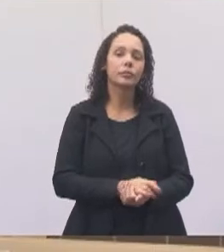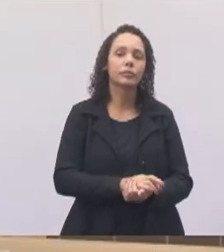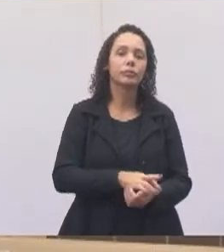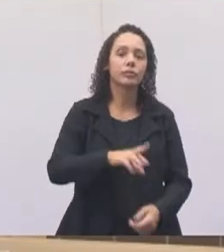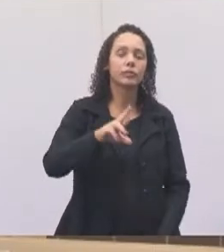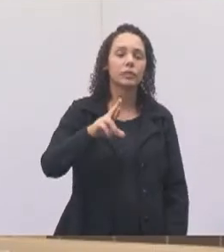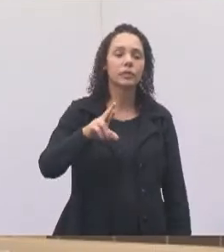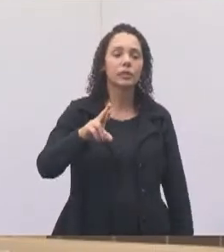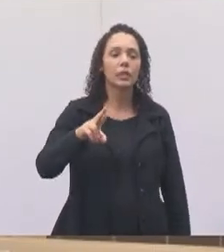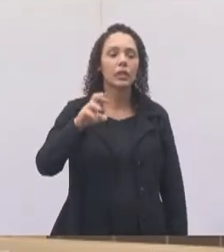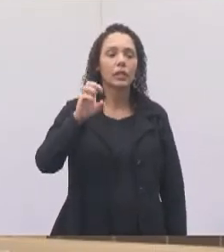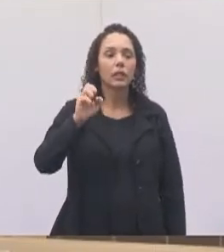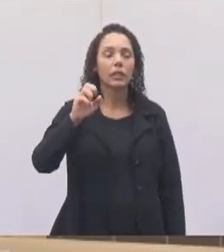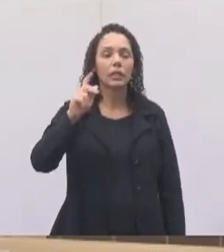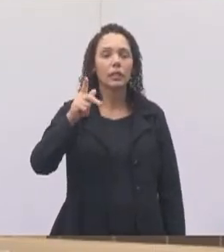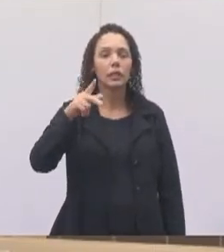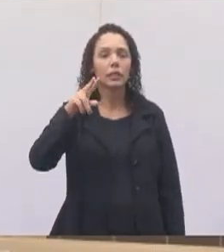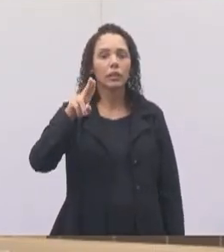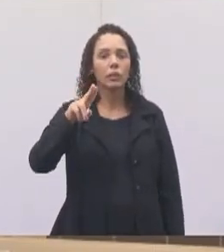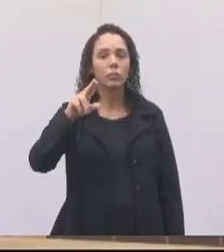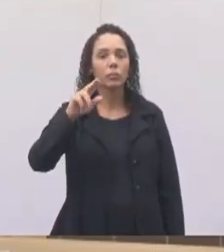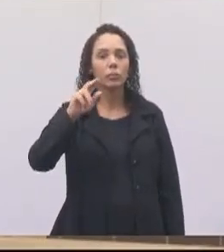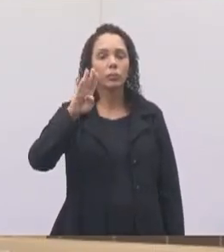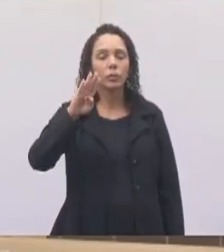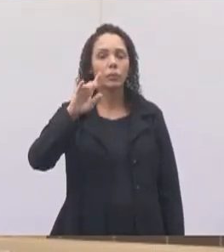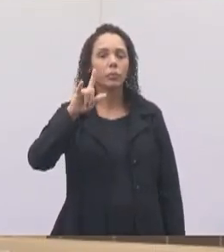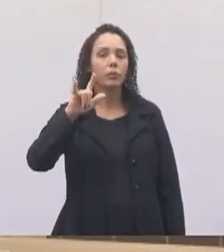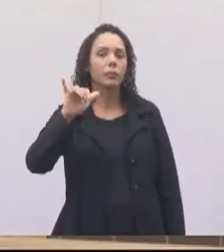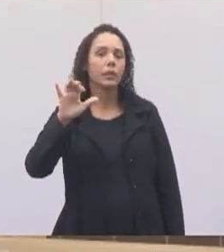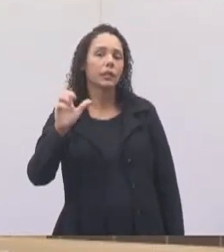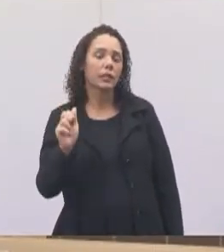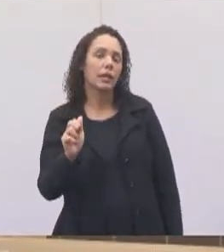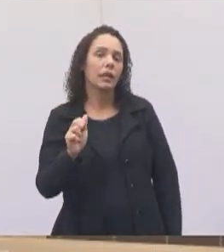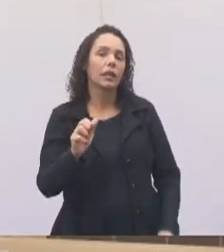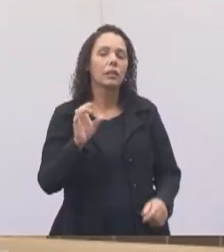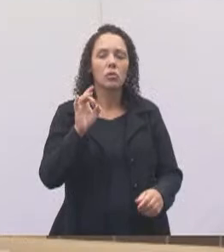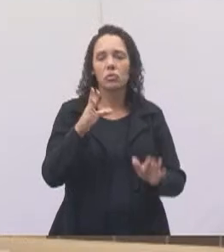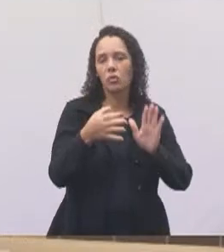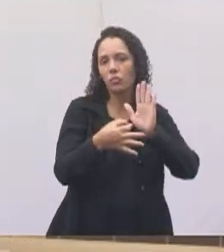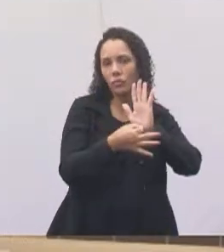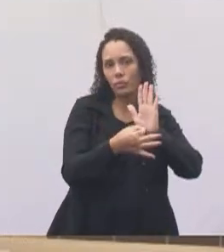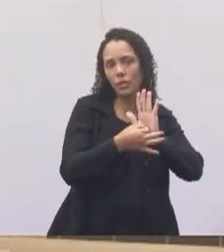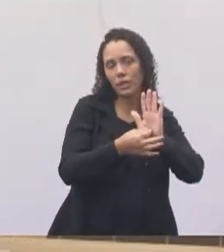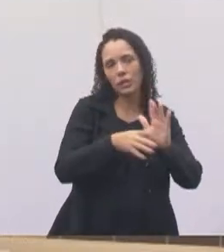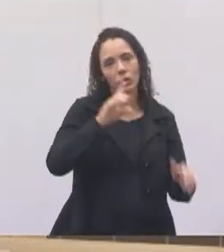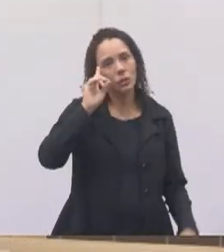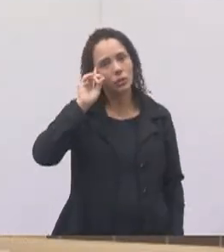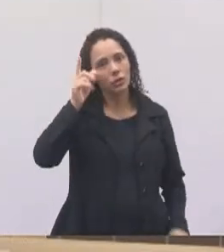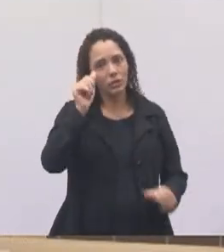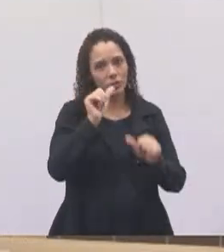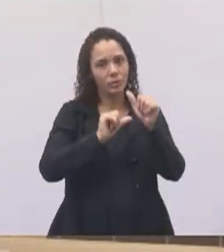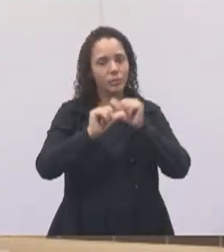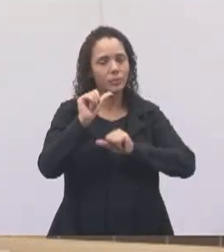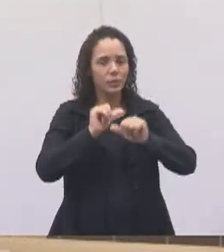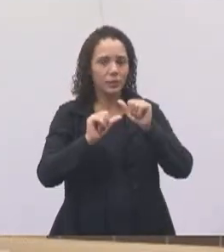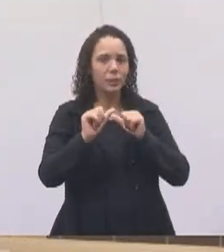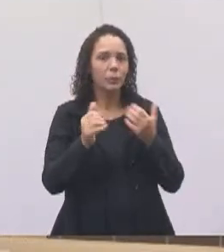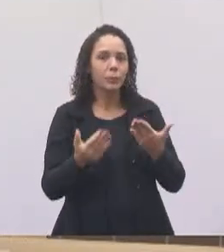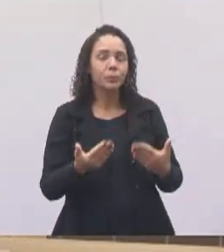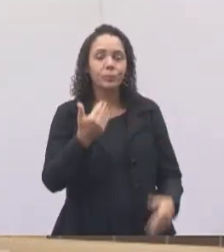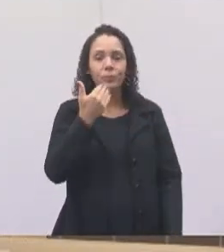no Estado. A gente sugeriu, tá? Então, foi uma questão de sugestão. Então, eu peço que a gente